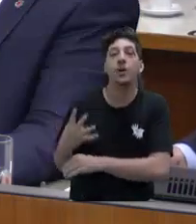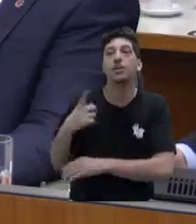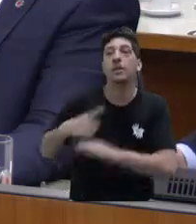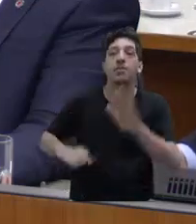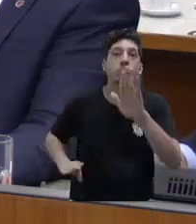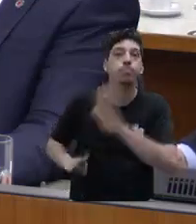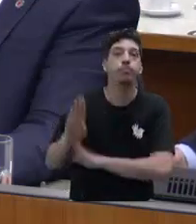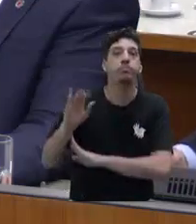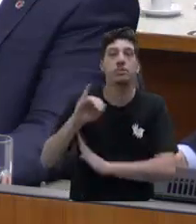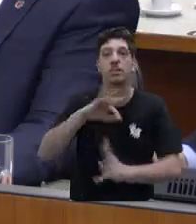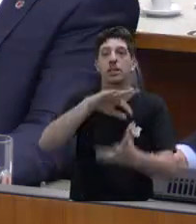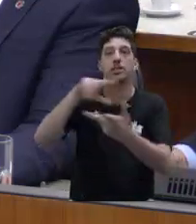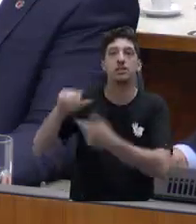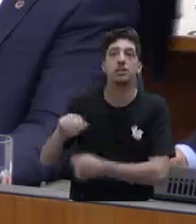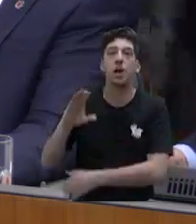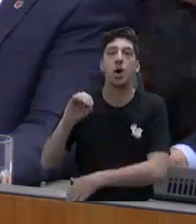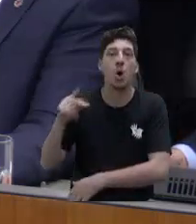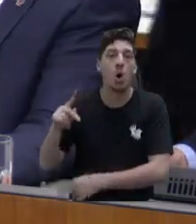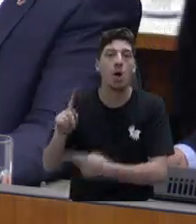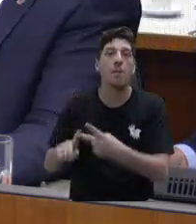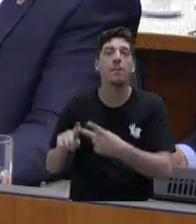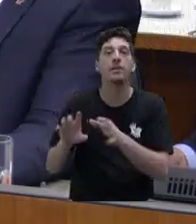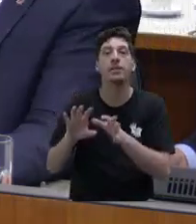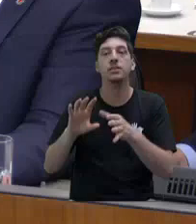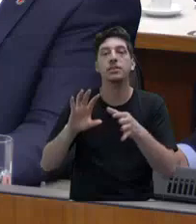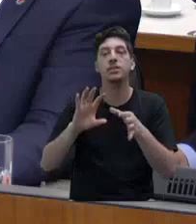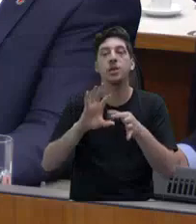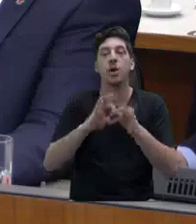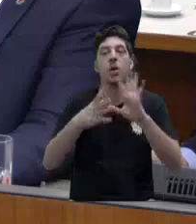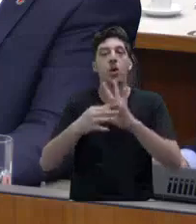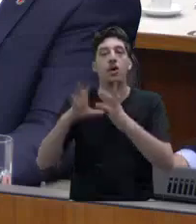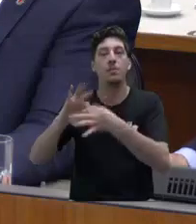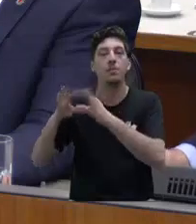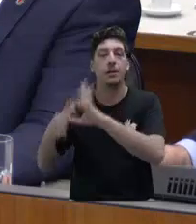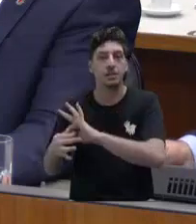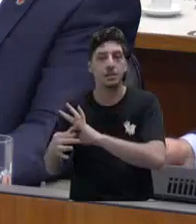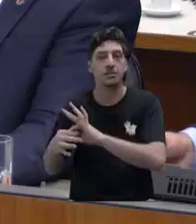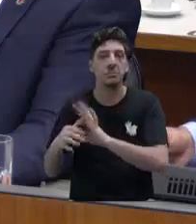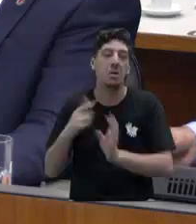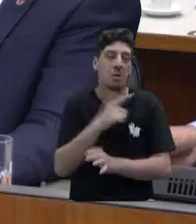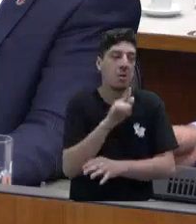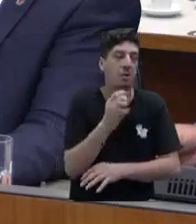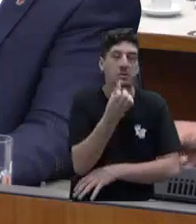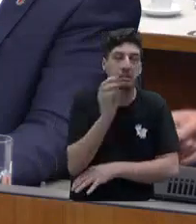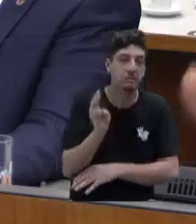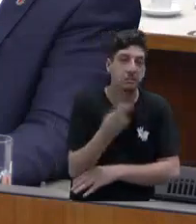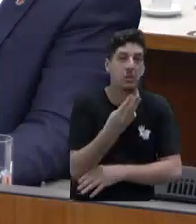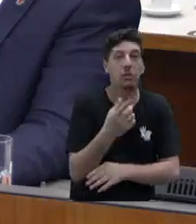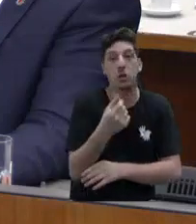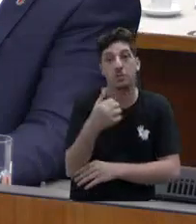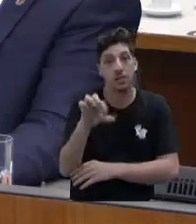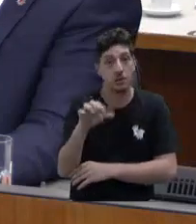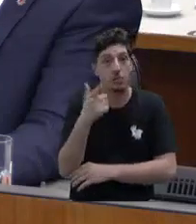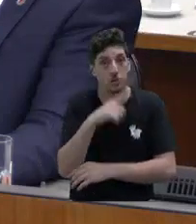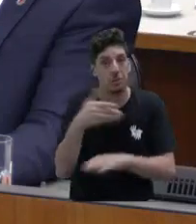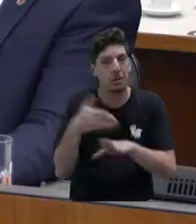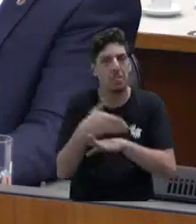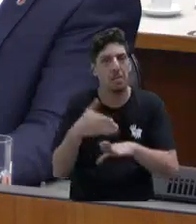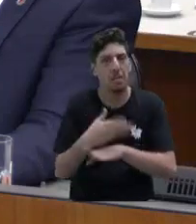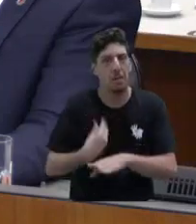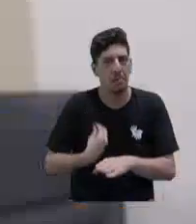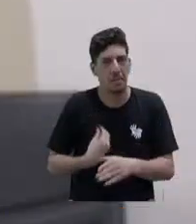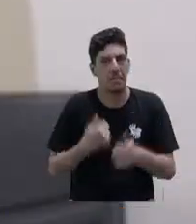grandes internacionais na Copa e nas Olimpíadas. Fora isso, foram 6 milhões. Em 2019, chegou 6 milhões. Então,